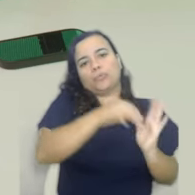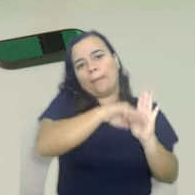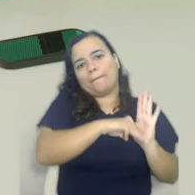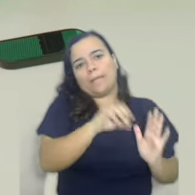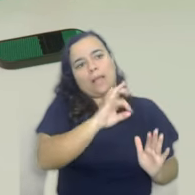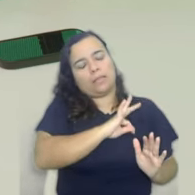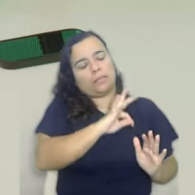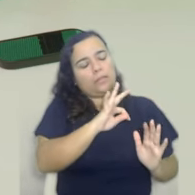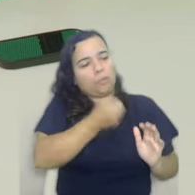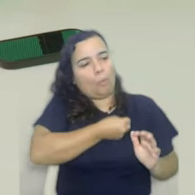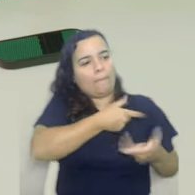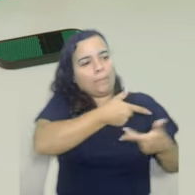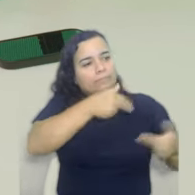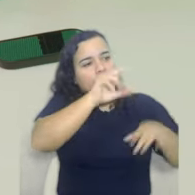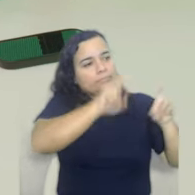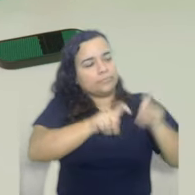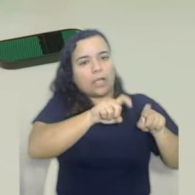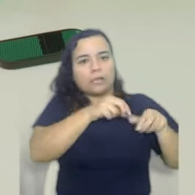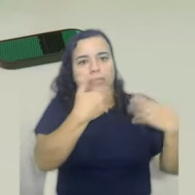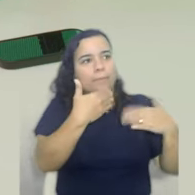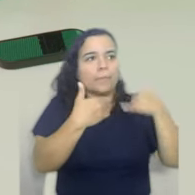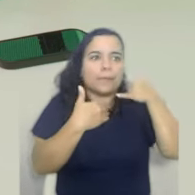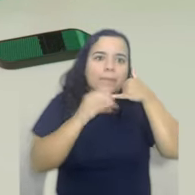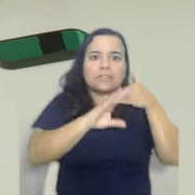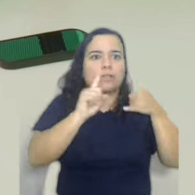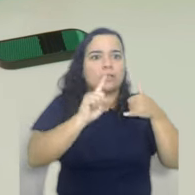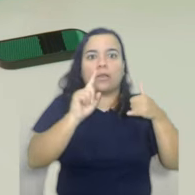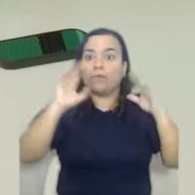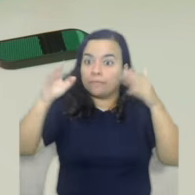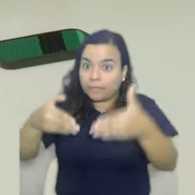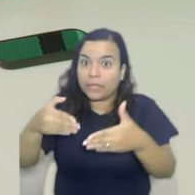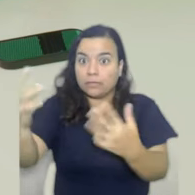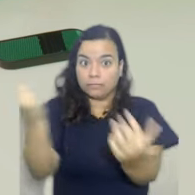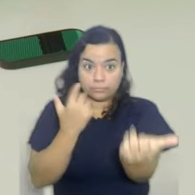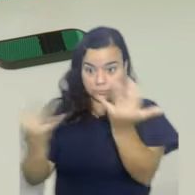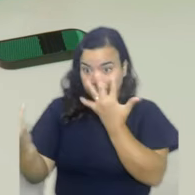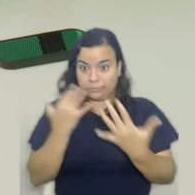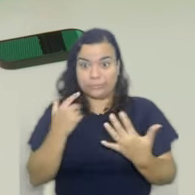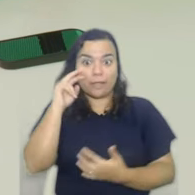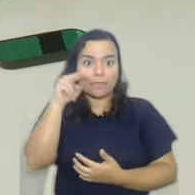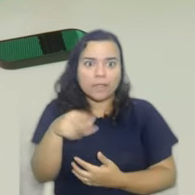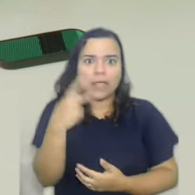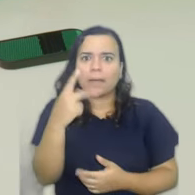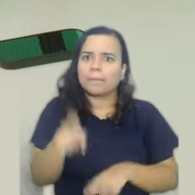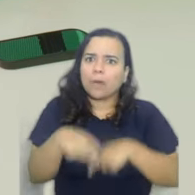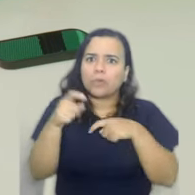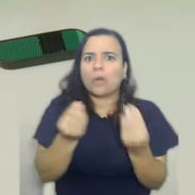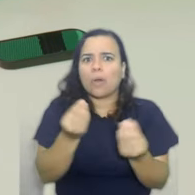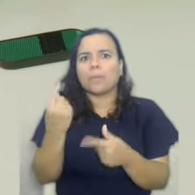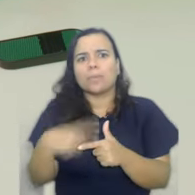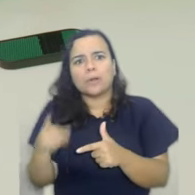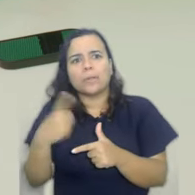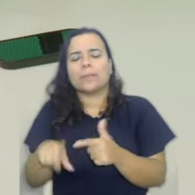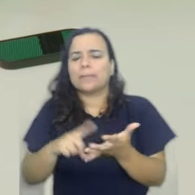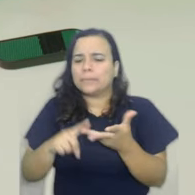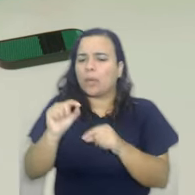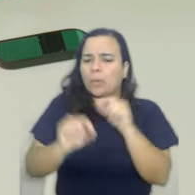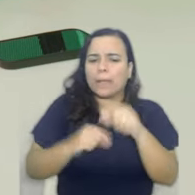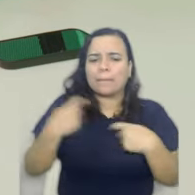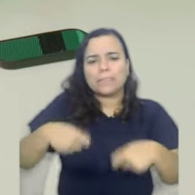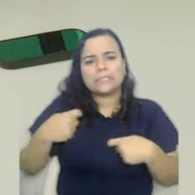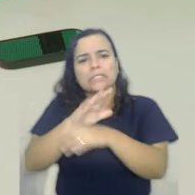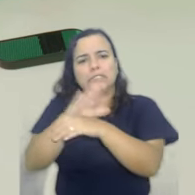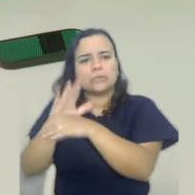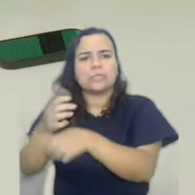computador ou de da conversa no telefone na raiz ali de sentir sentir a dor do Produtor ouvir de diversos Portes a gente